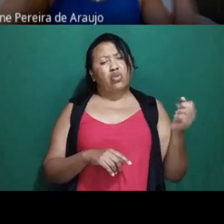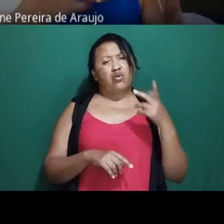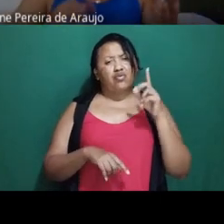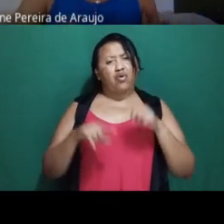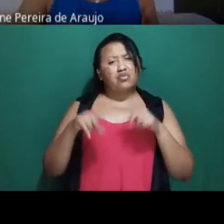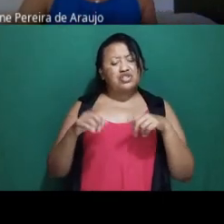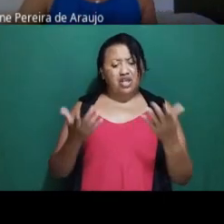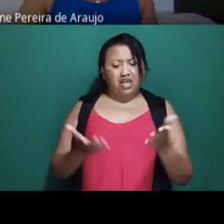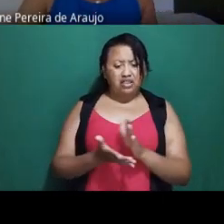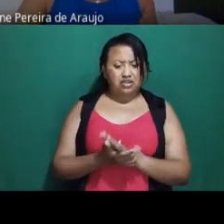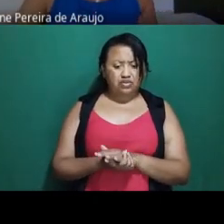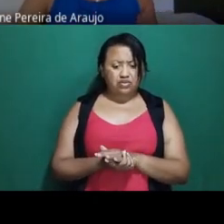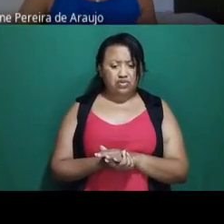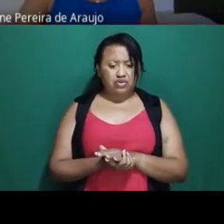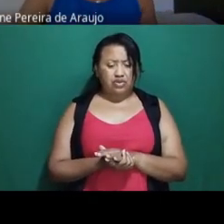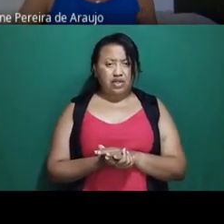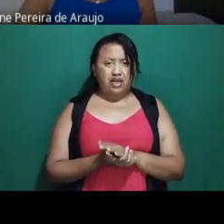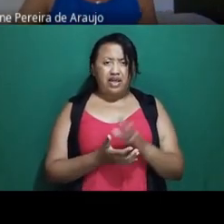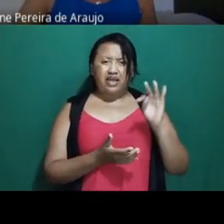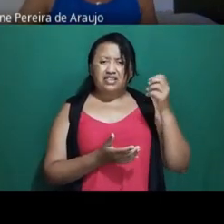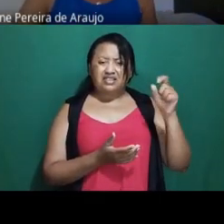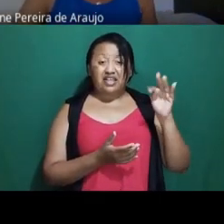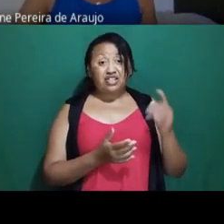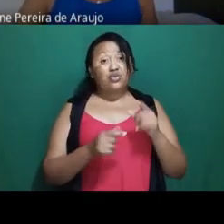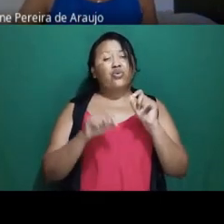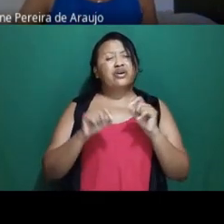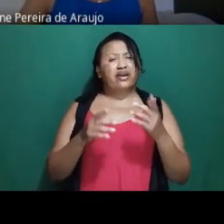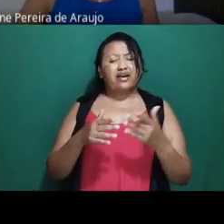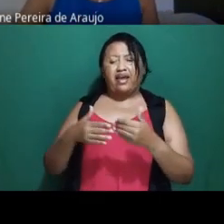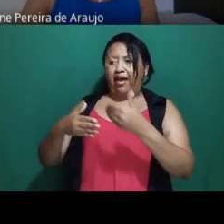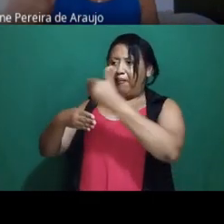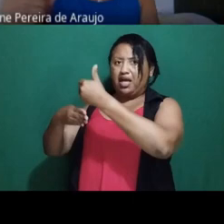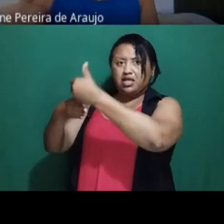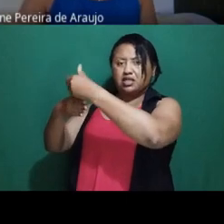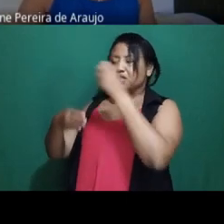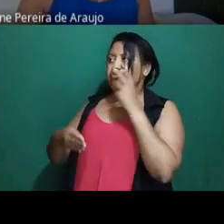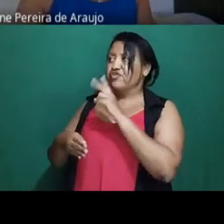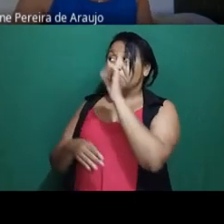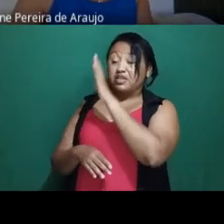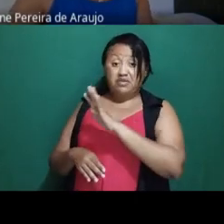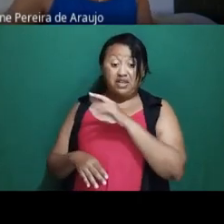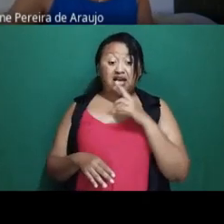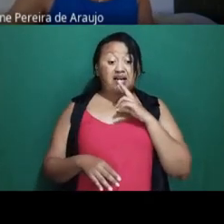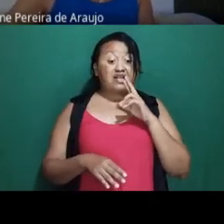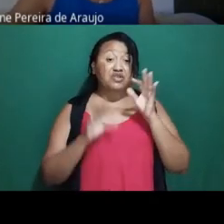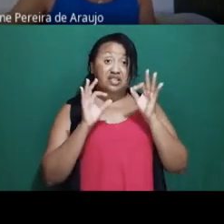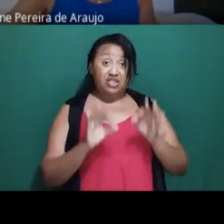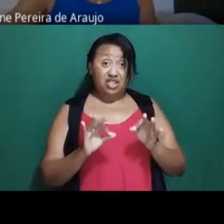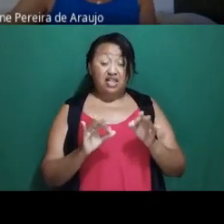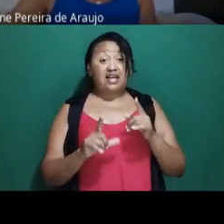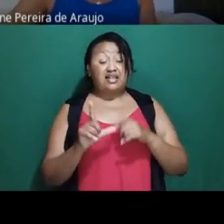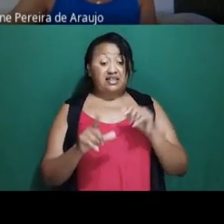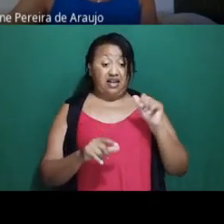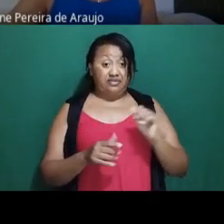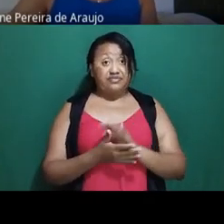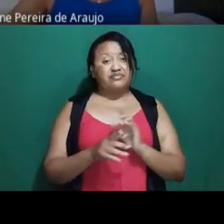é o a parede daquele prédio que nós vimos na imagem certo então a resposta certa é a